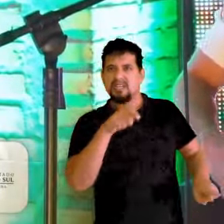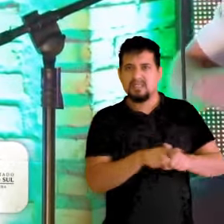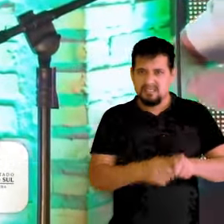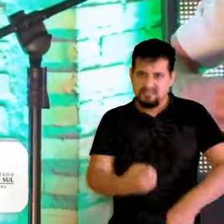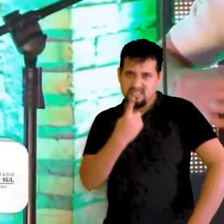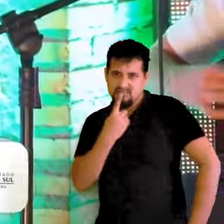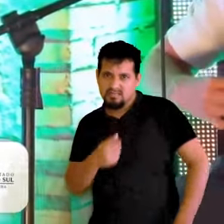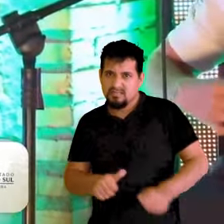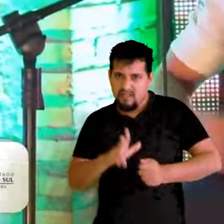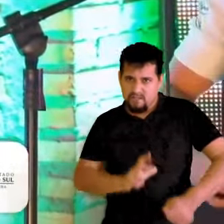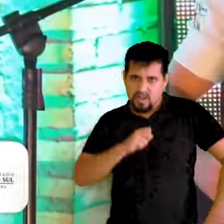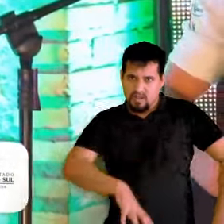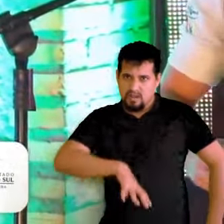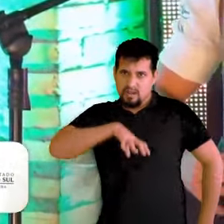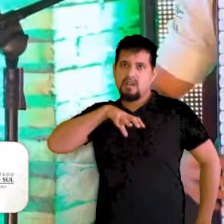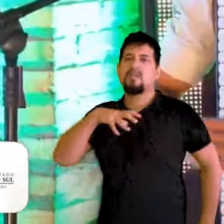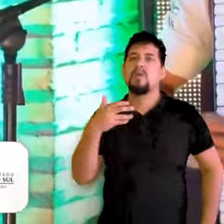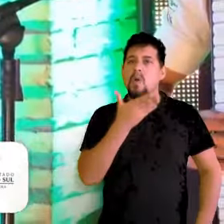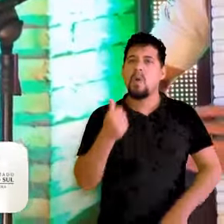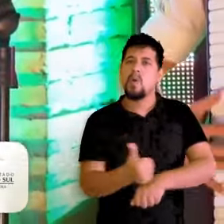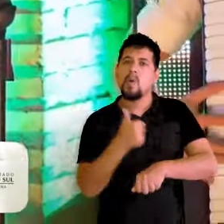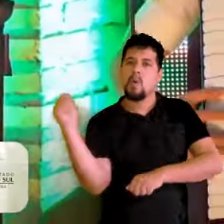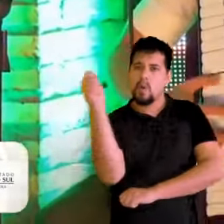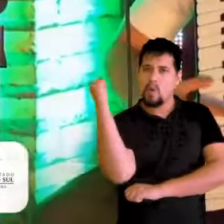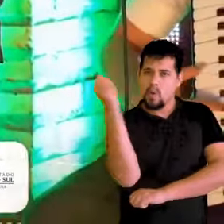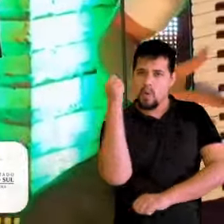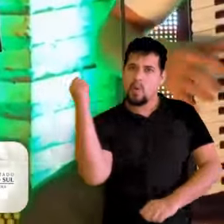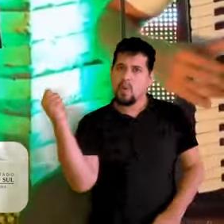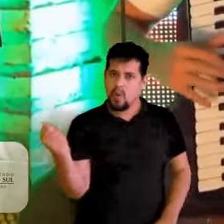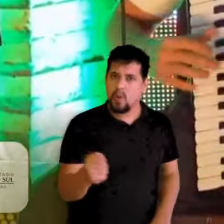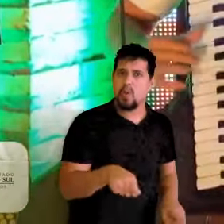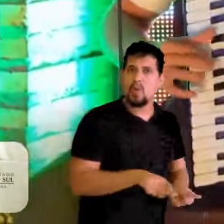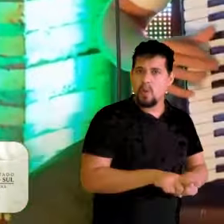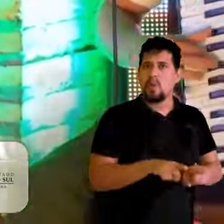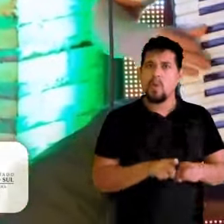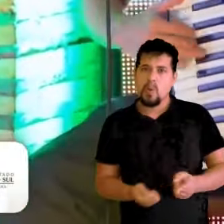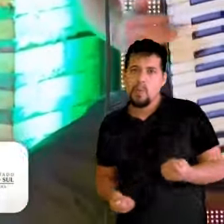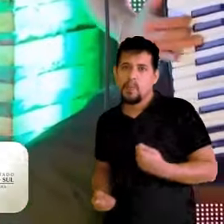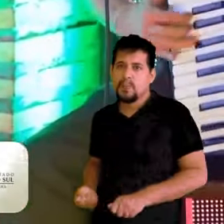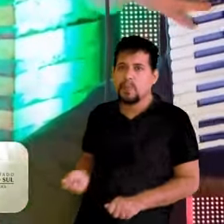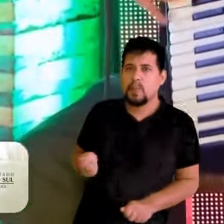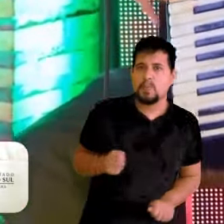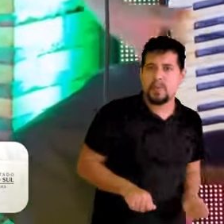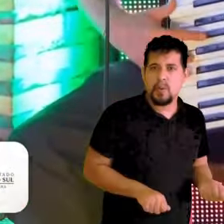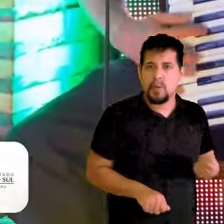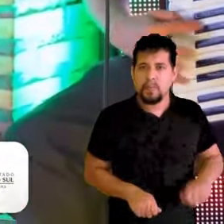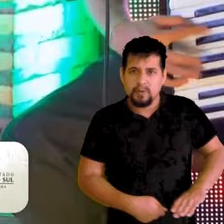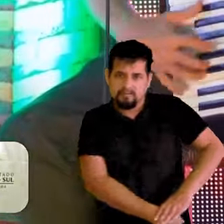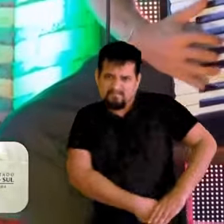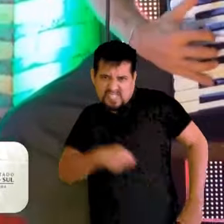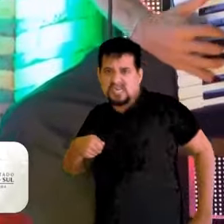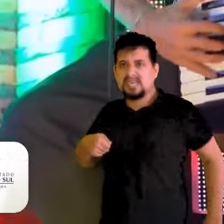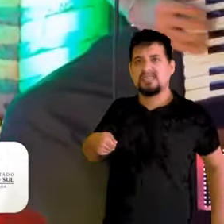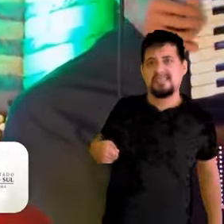mão, no sangue se fez pátria na bravura do peão. Oi, a patas de cavalo,